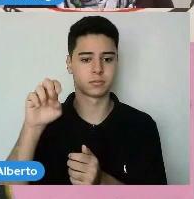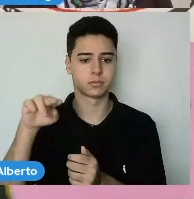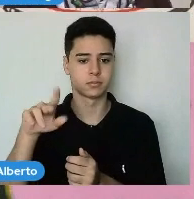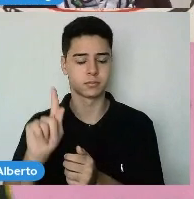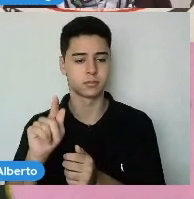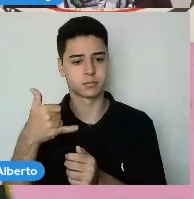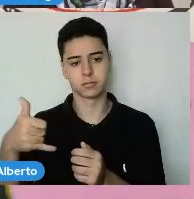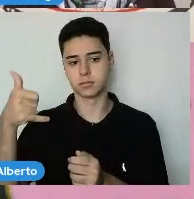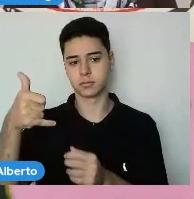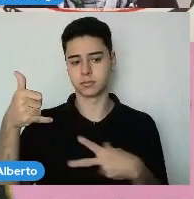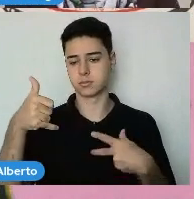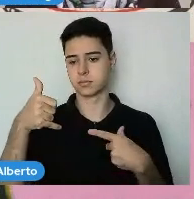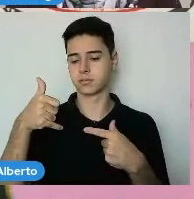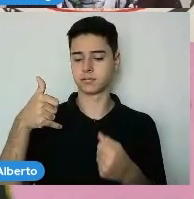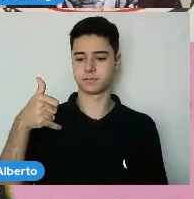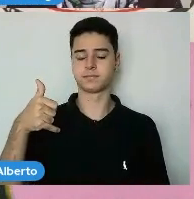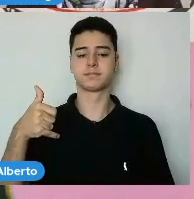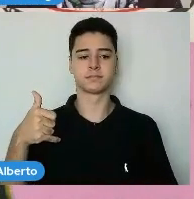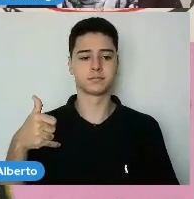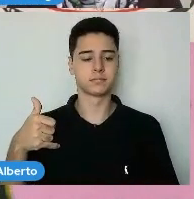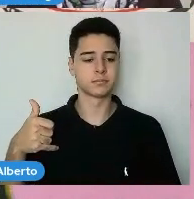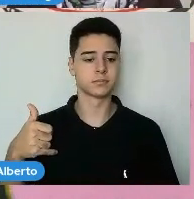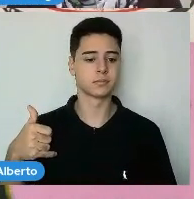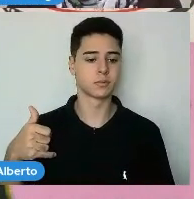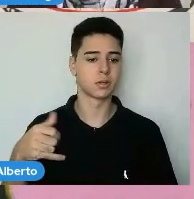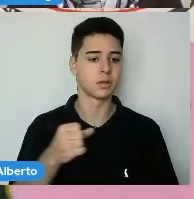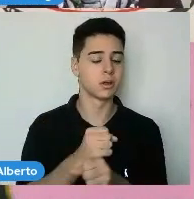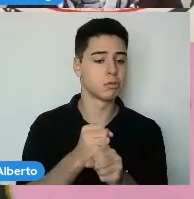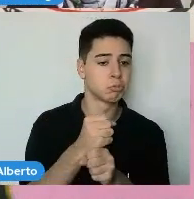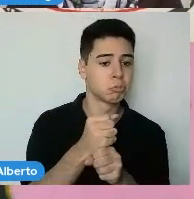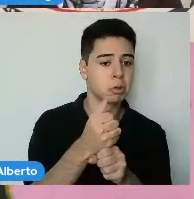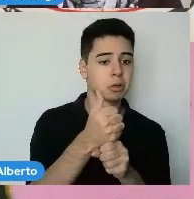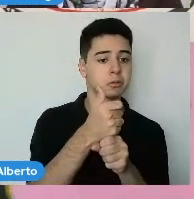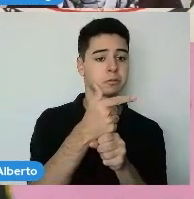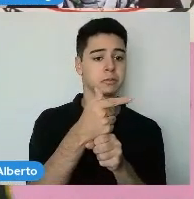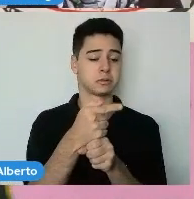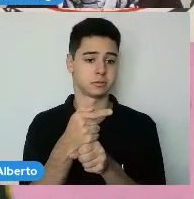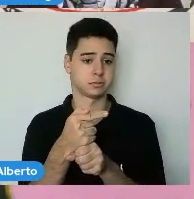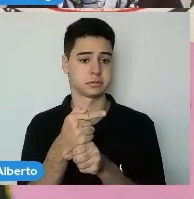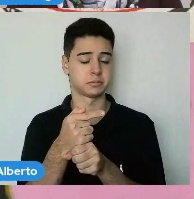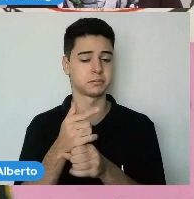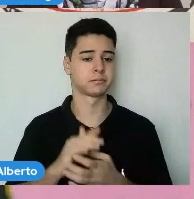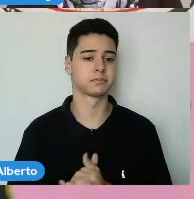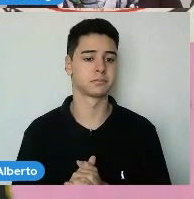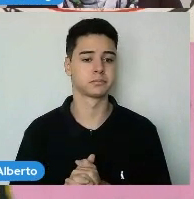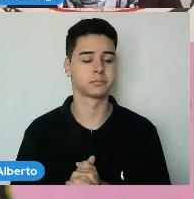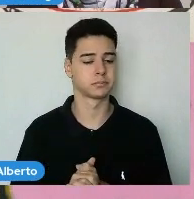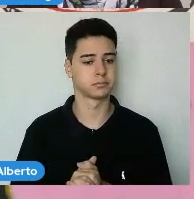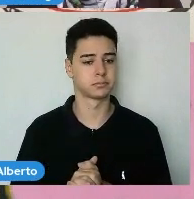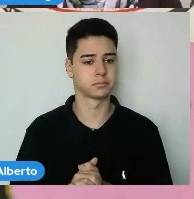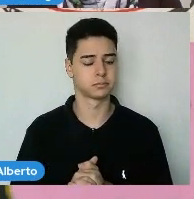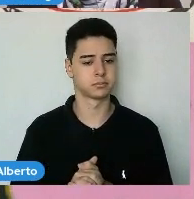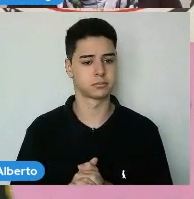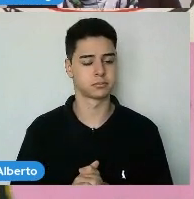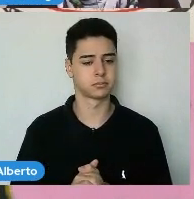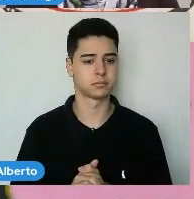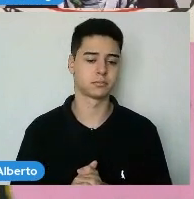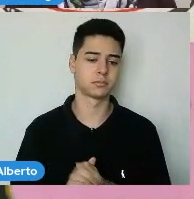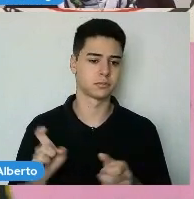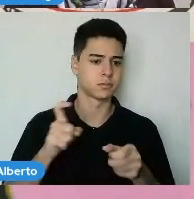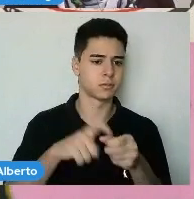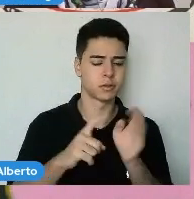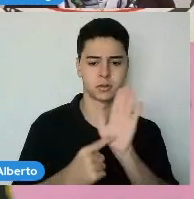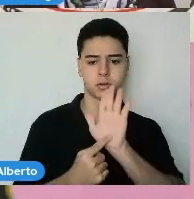telefones móveis, né? É de 2007 e ele está justamente